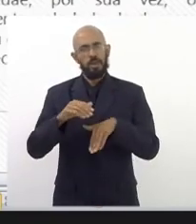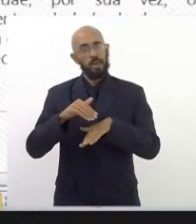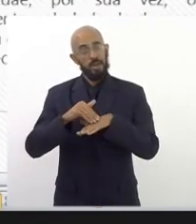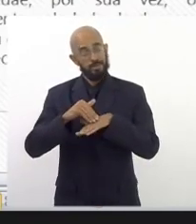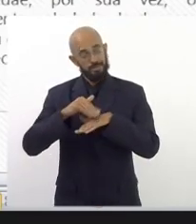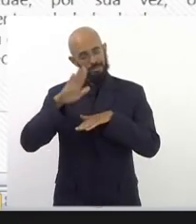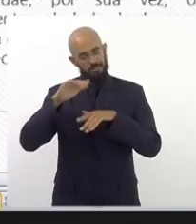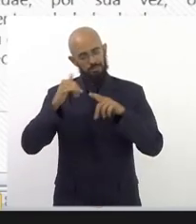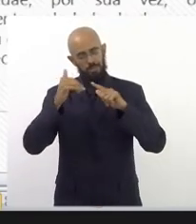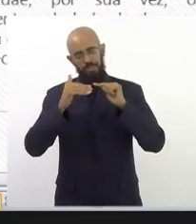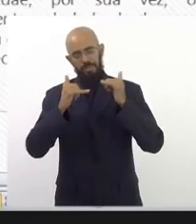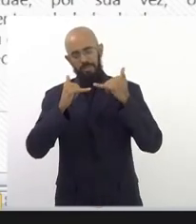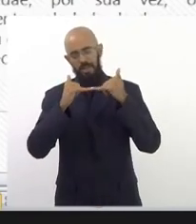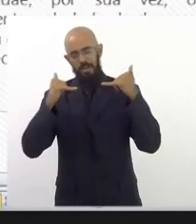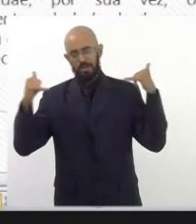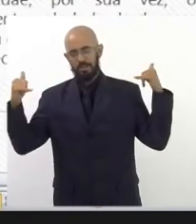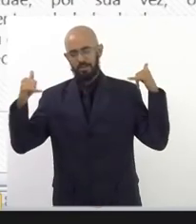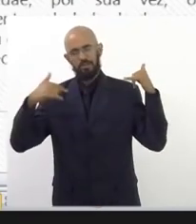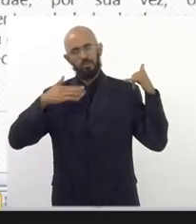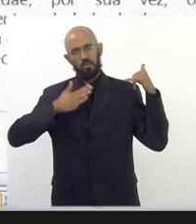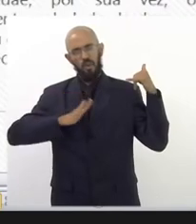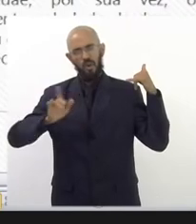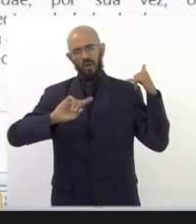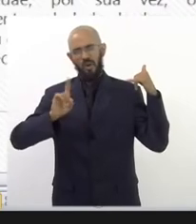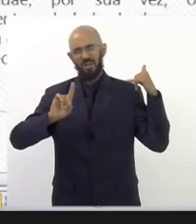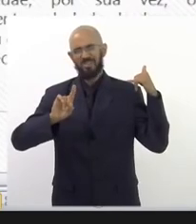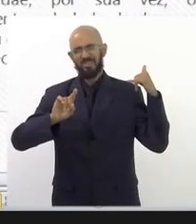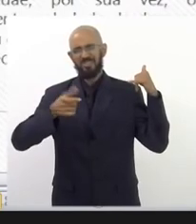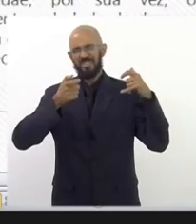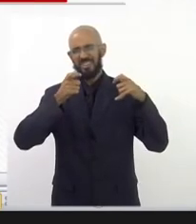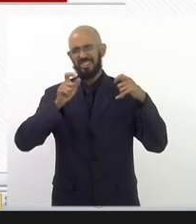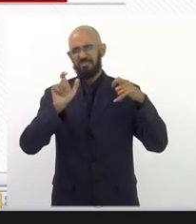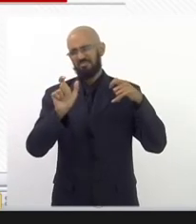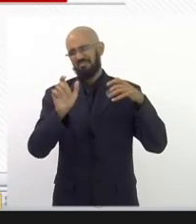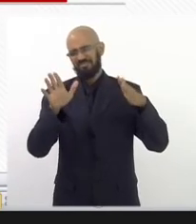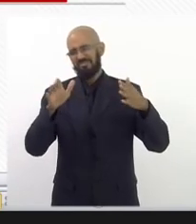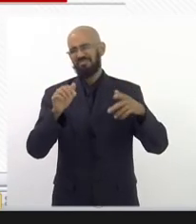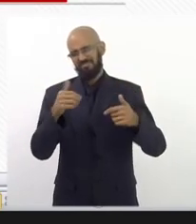Eu não gosto dessa expressão não, mas é o comum, todo mundo chama.